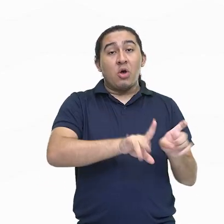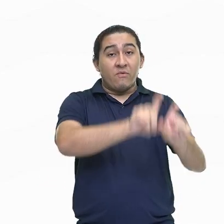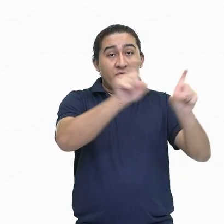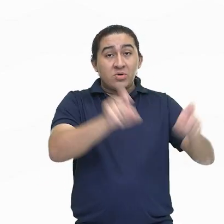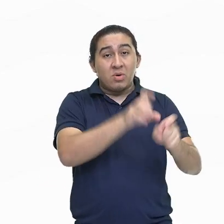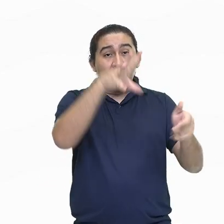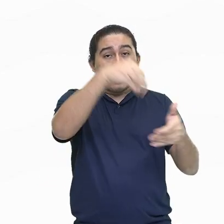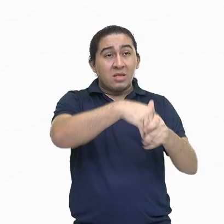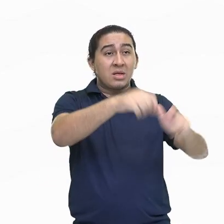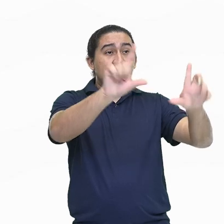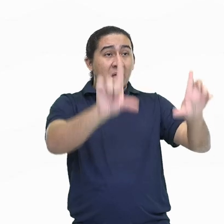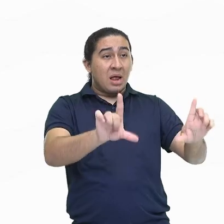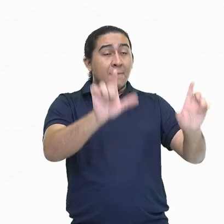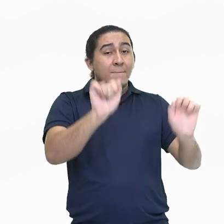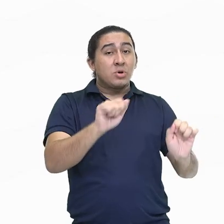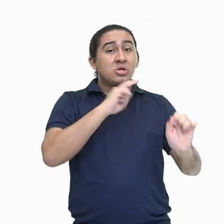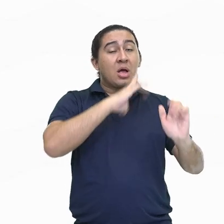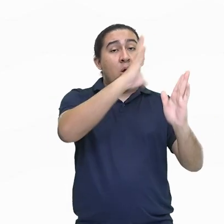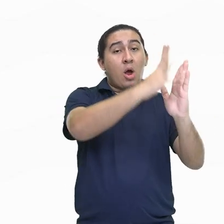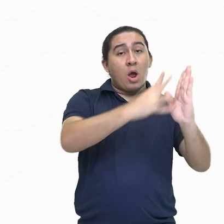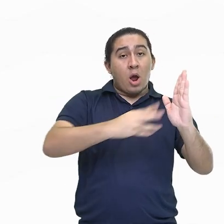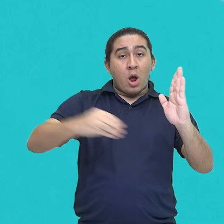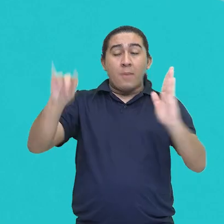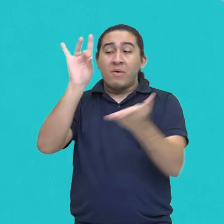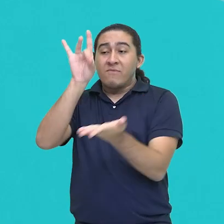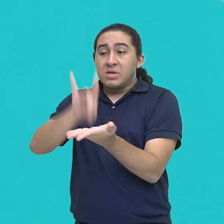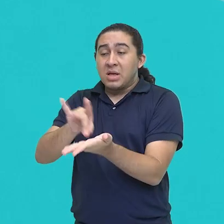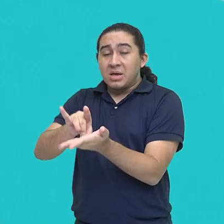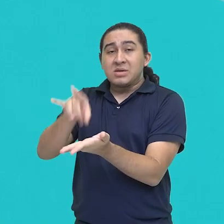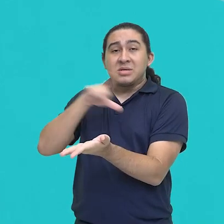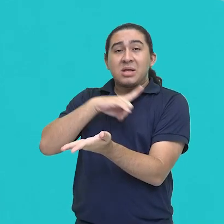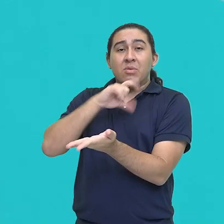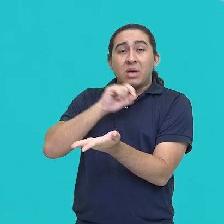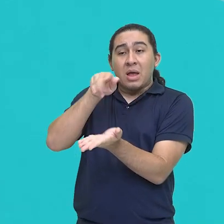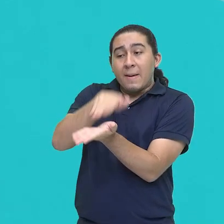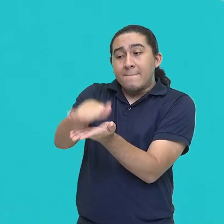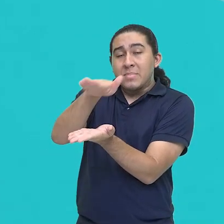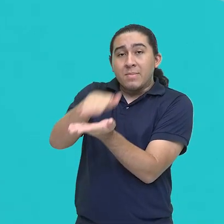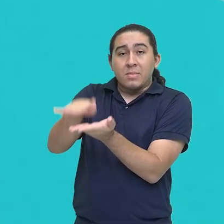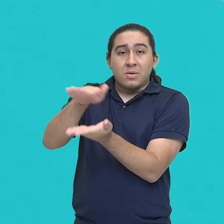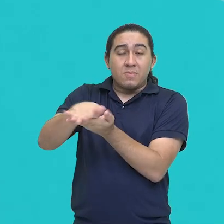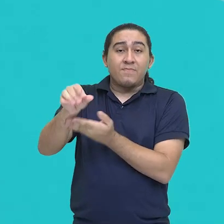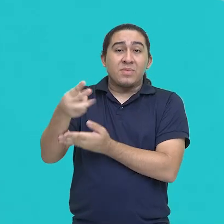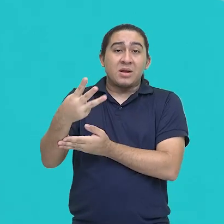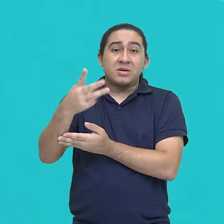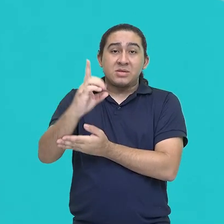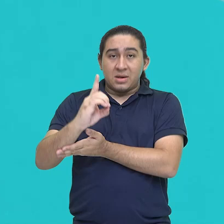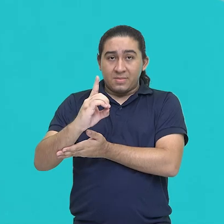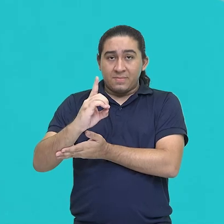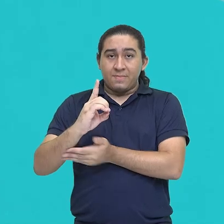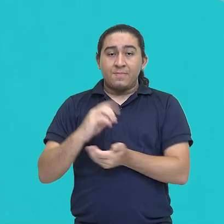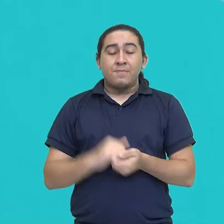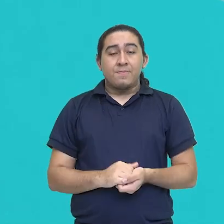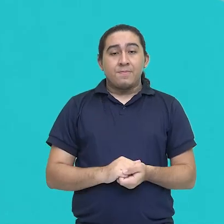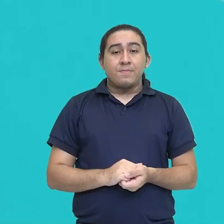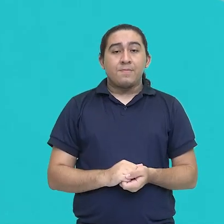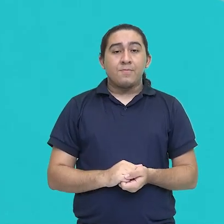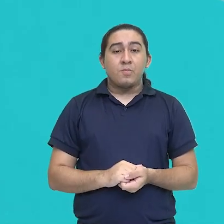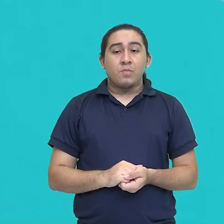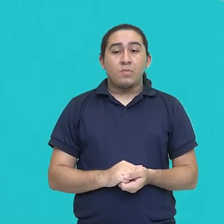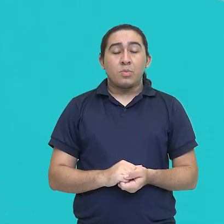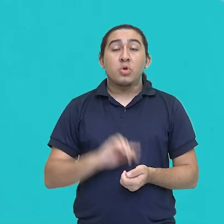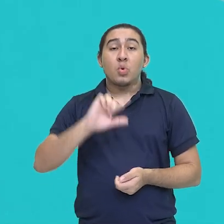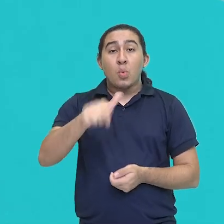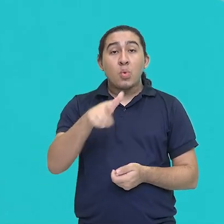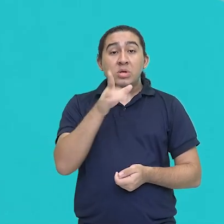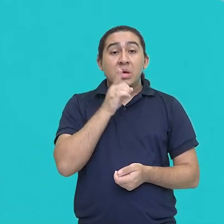ele pode ser físico, ele pode ser materializado através de uma impressora 3D. Outro exemplo de